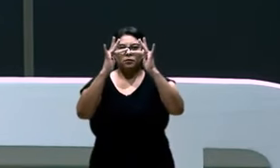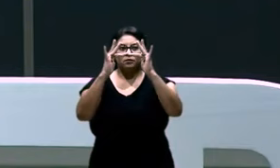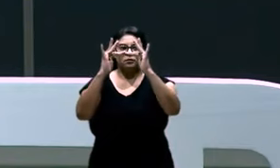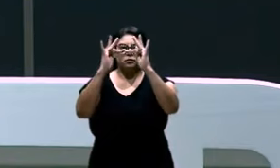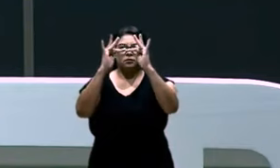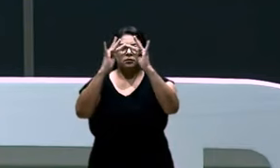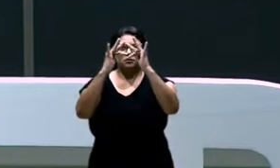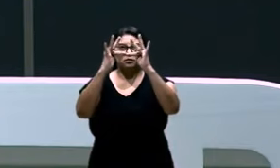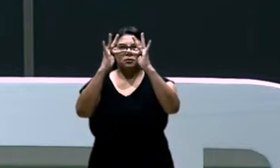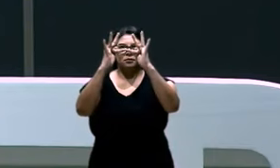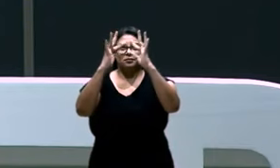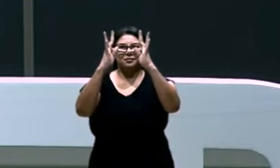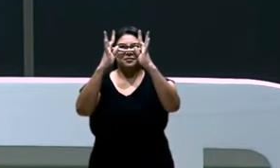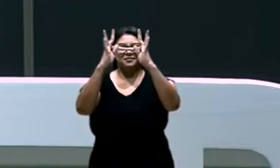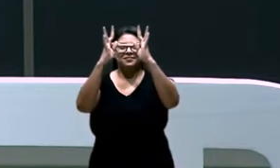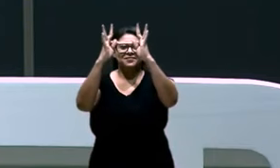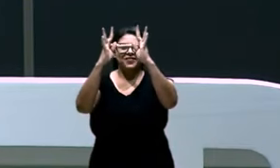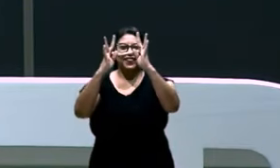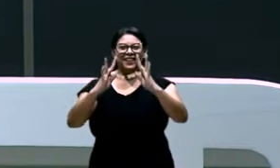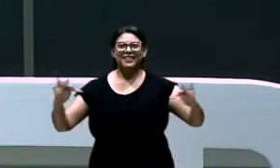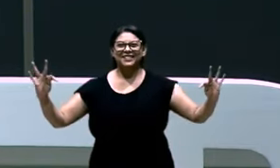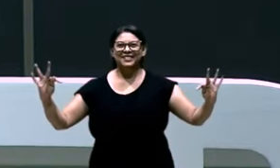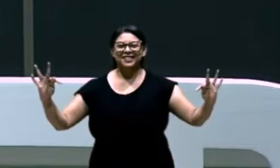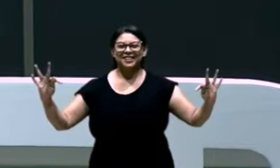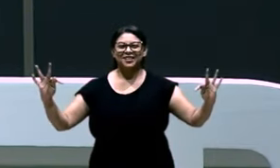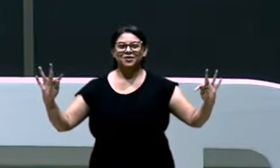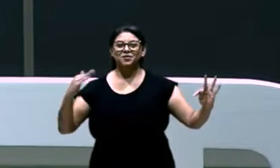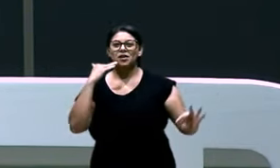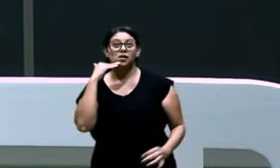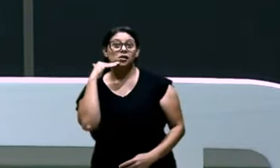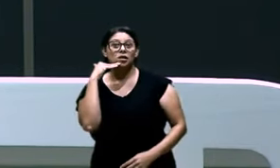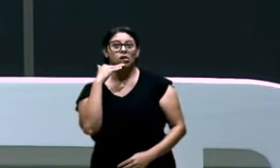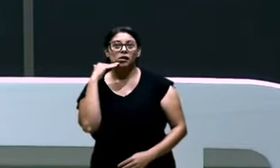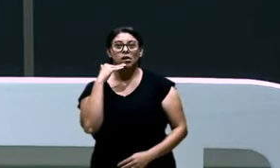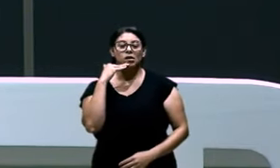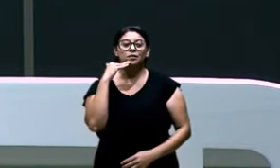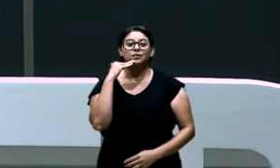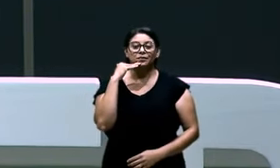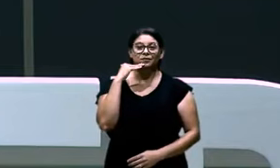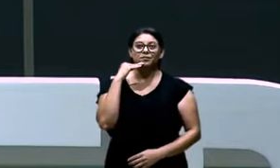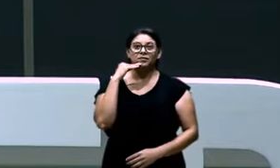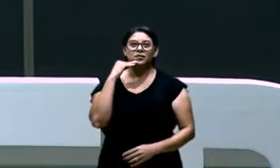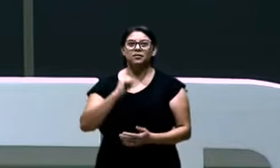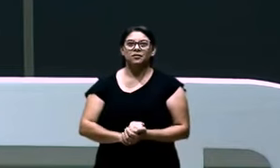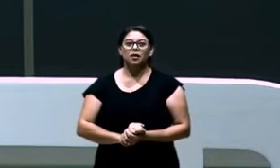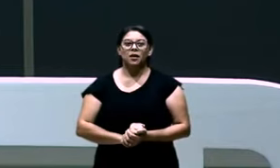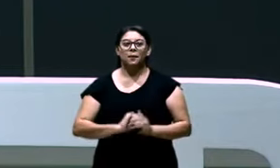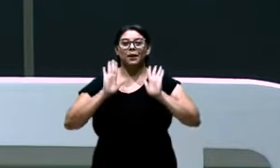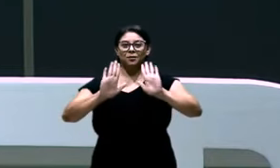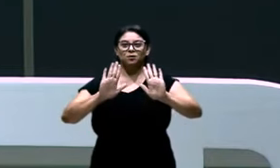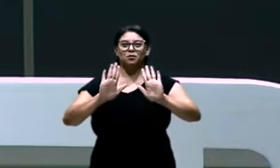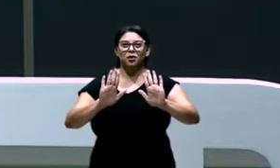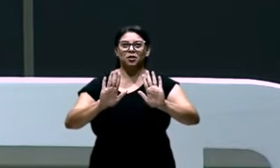que pode nascer do ventre de uma estéril. Mas segura, o pai de família, por nome Zacarias,